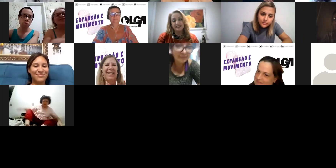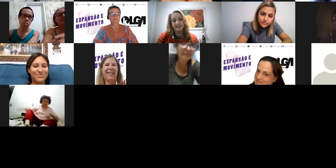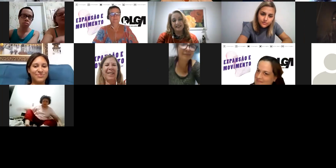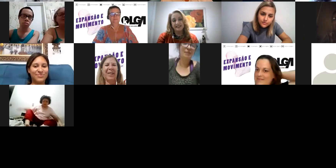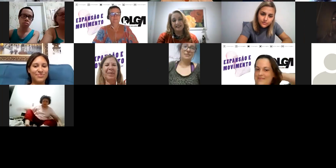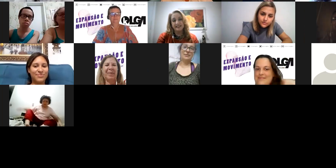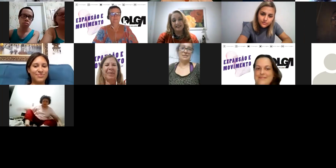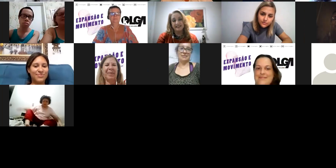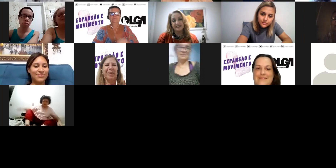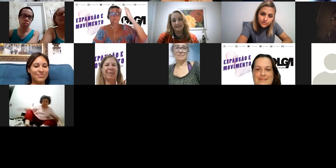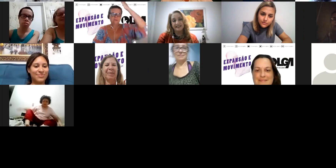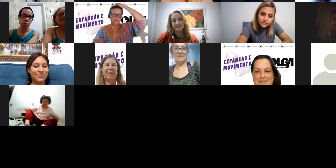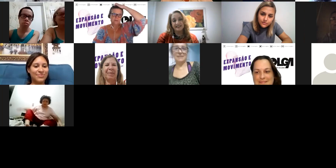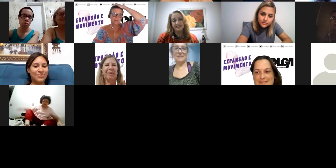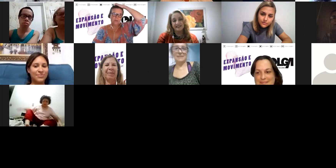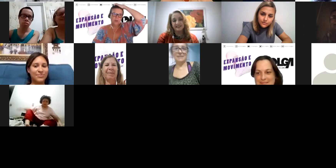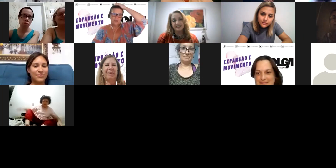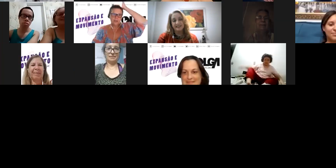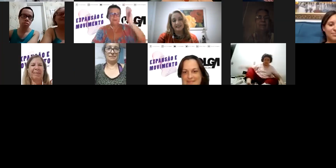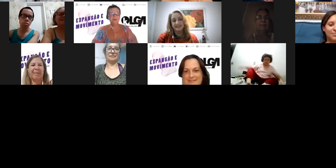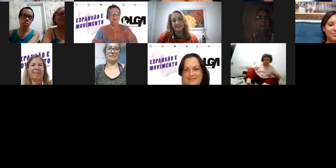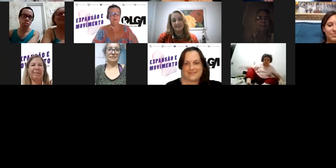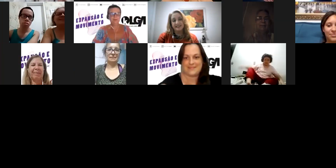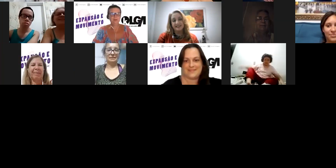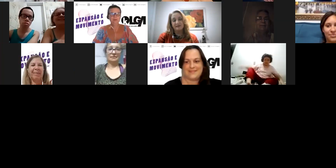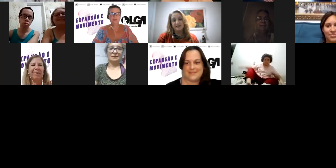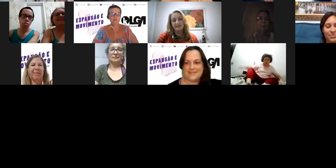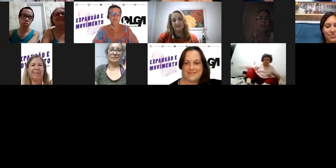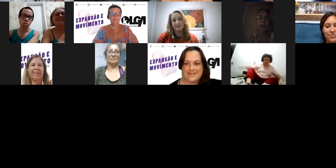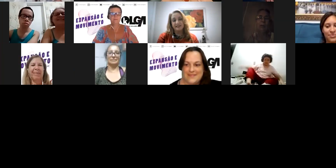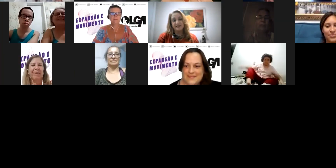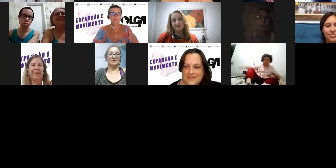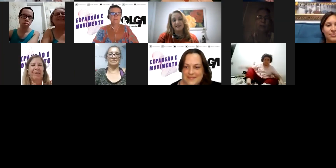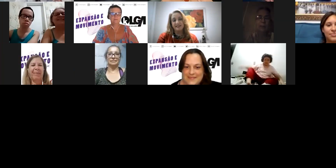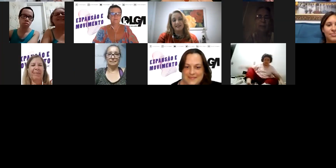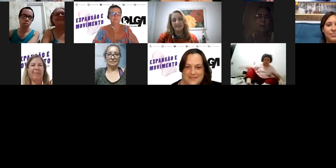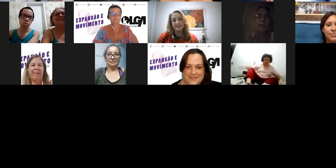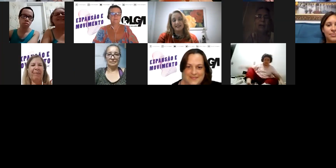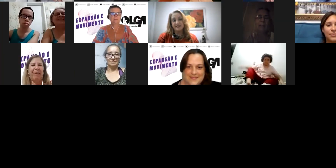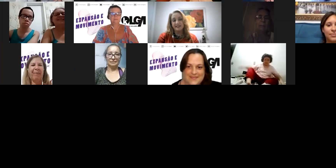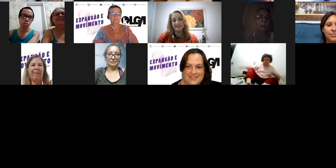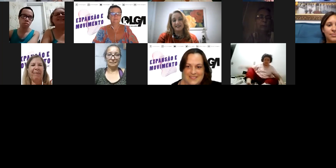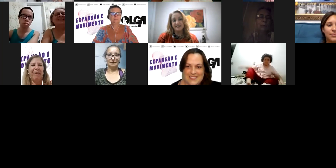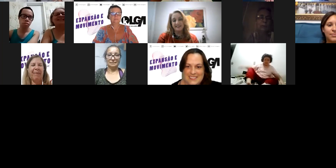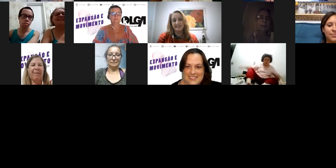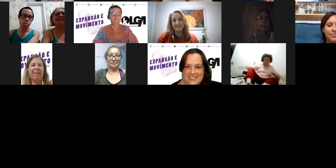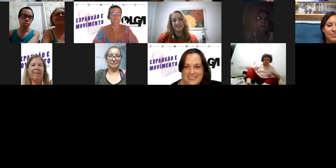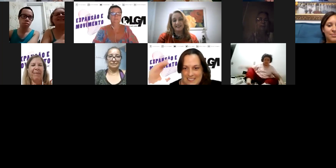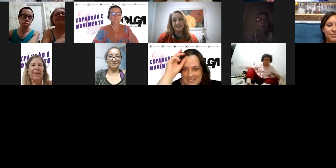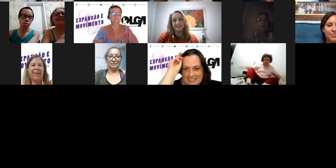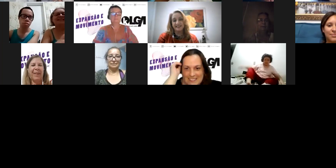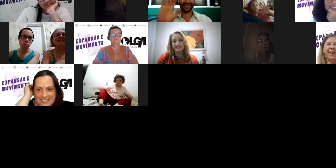obrigada. Obrigada. Boa noite. Boa noite, pessoal. Boa noite. Boa noite. Bom descanso. Obrigada por tudo.